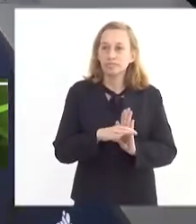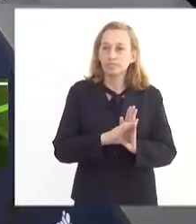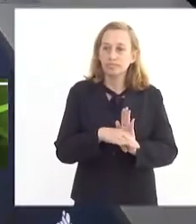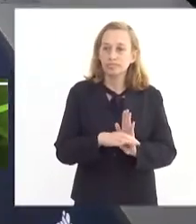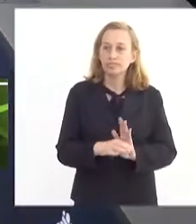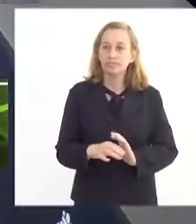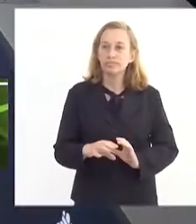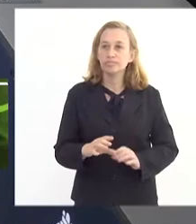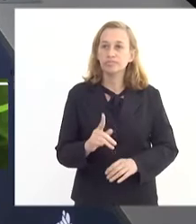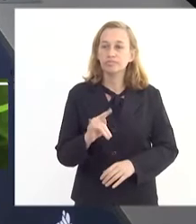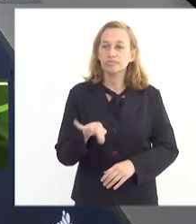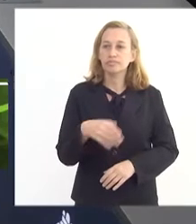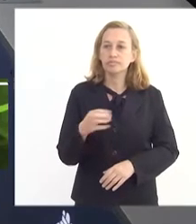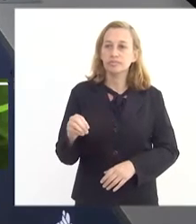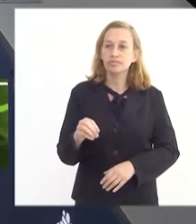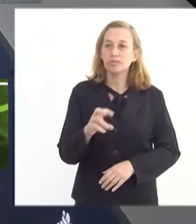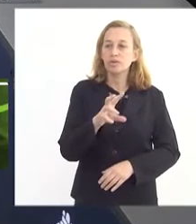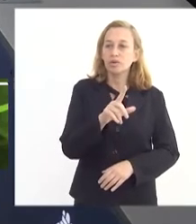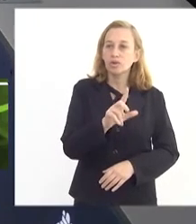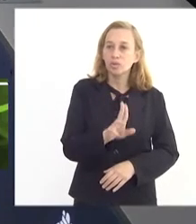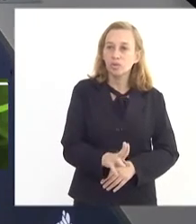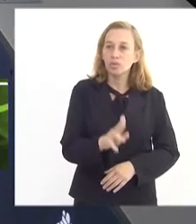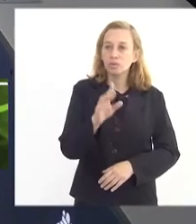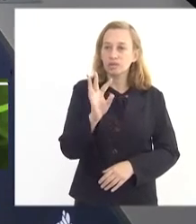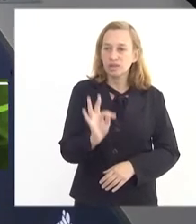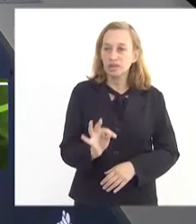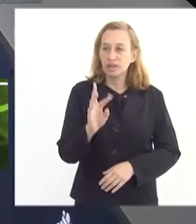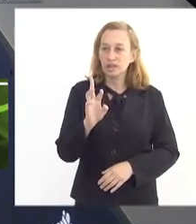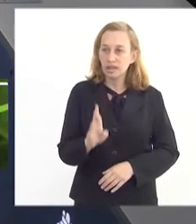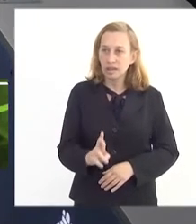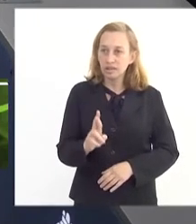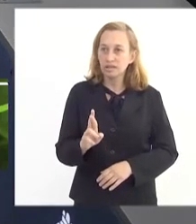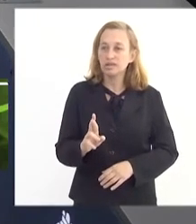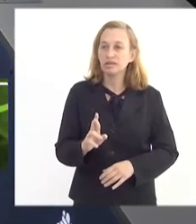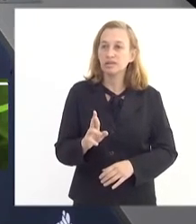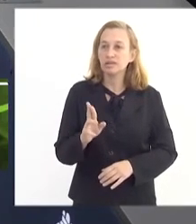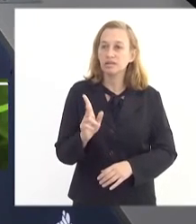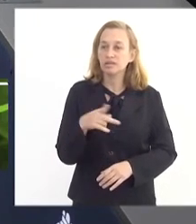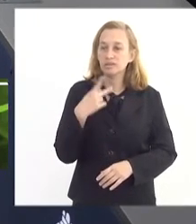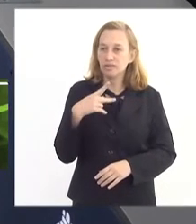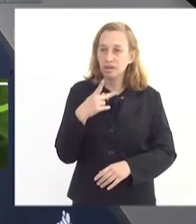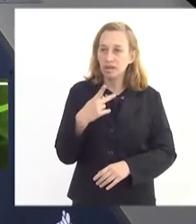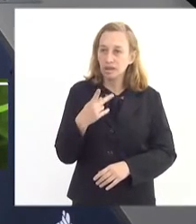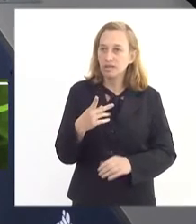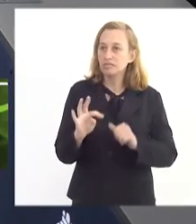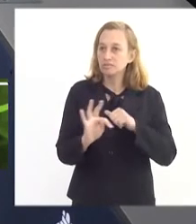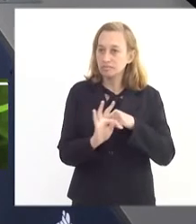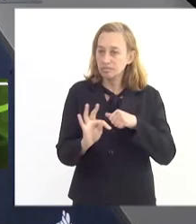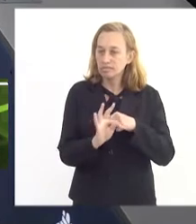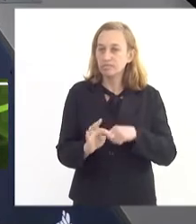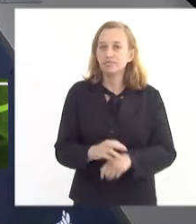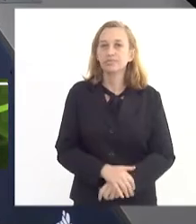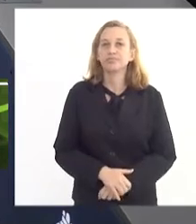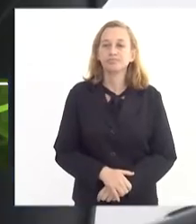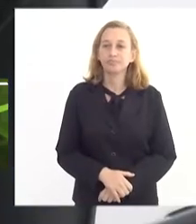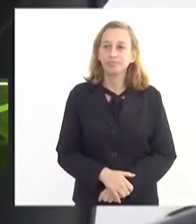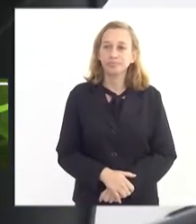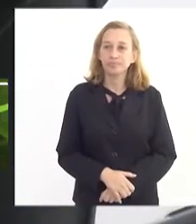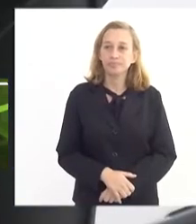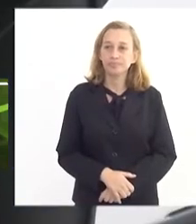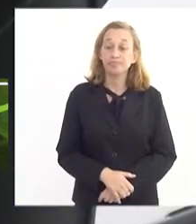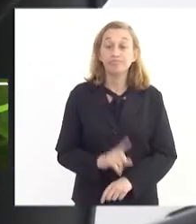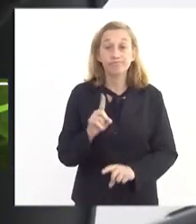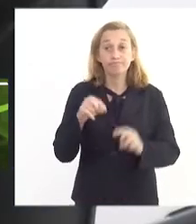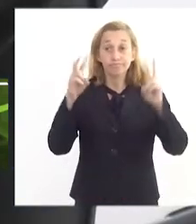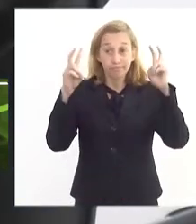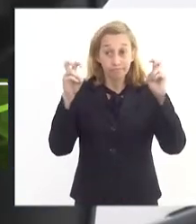da implantação dessas UTRs, que está sendo muito contestado tecnicamente. Né? E é um